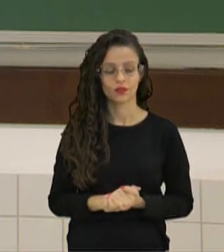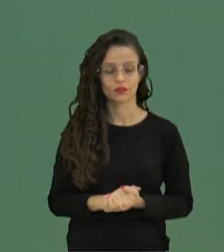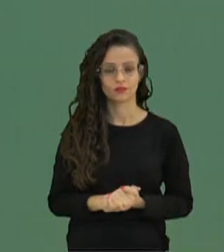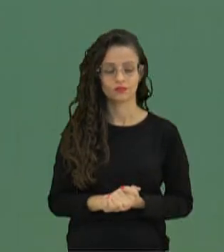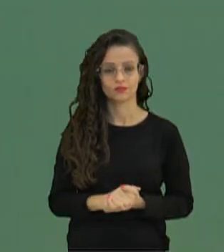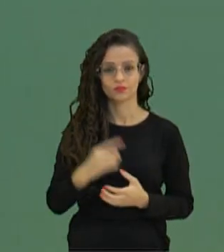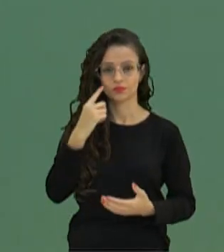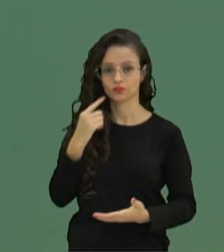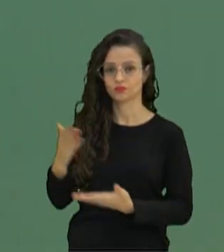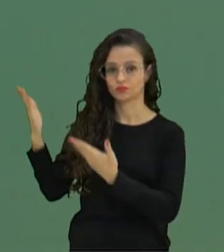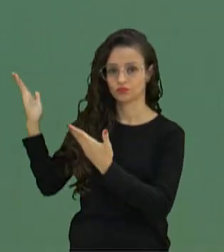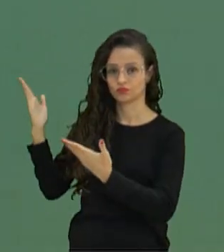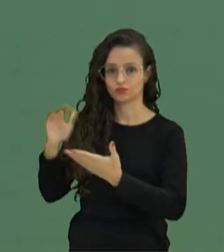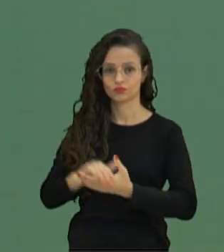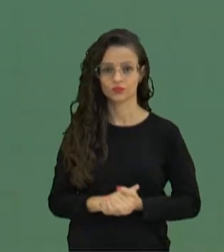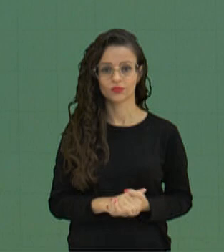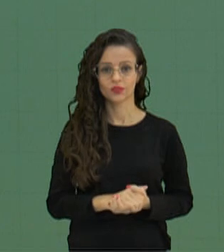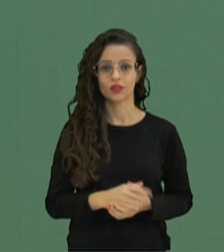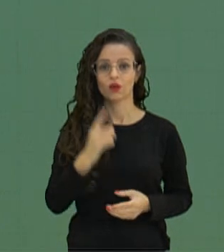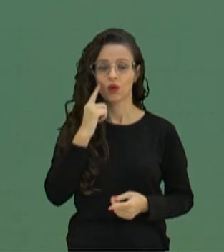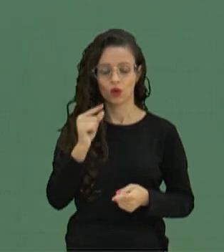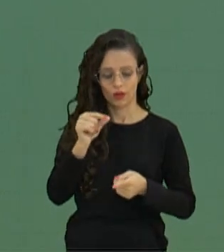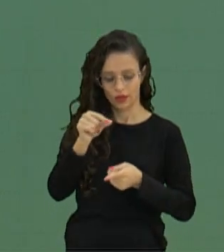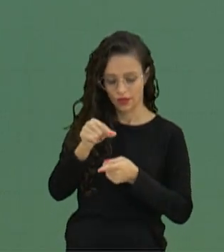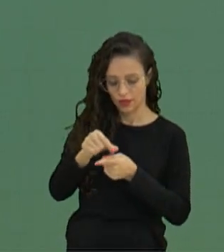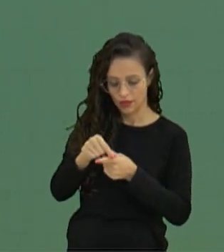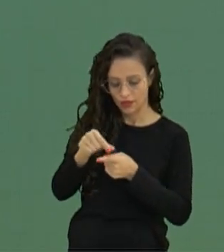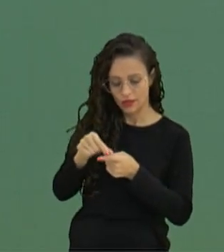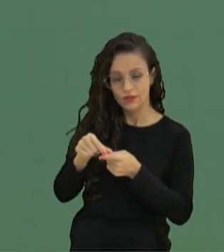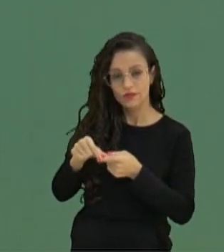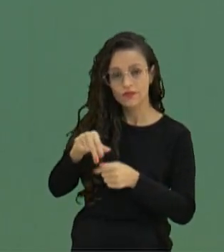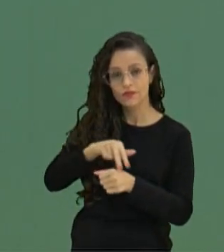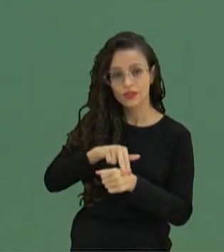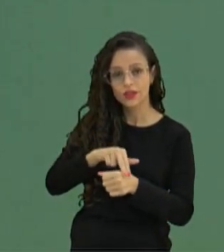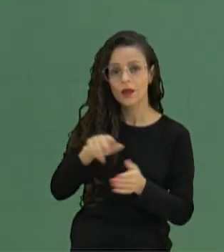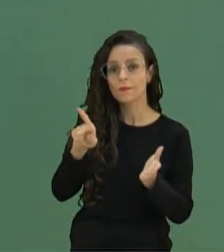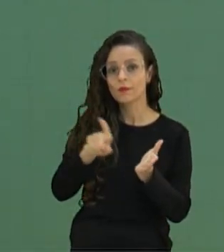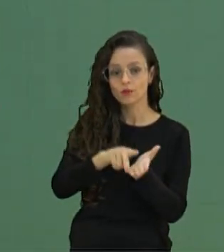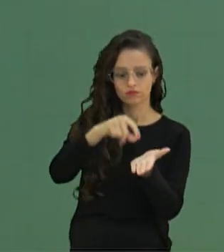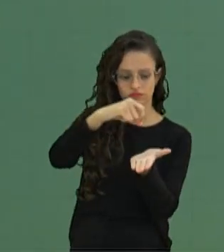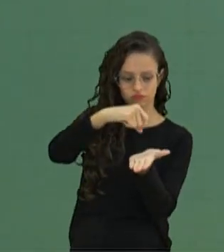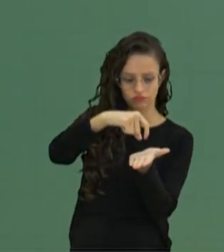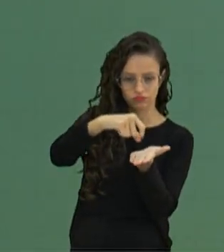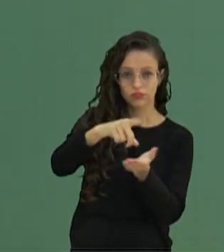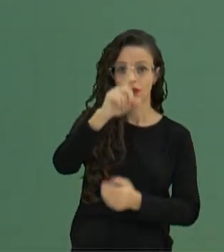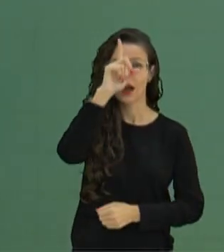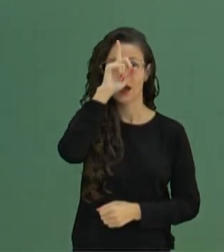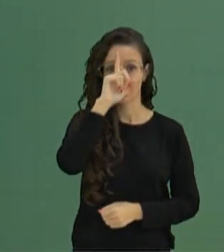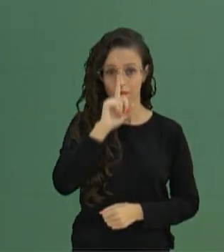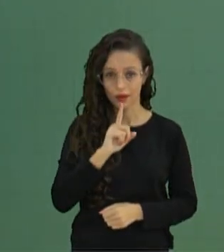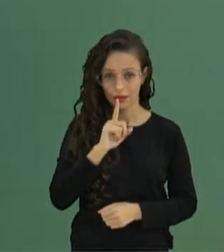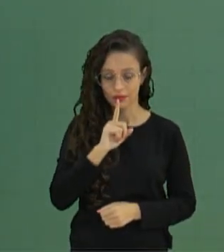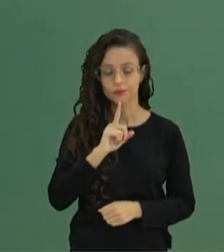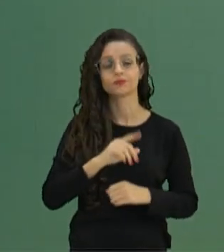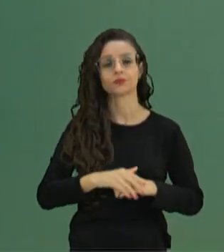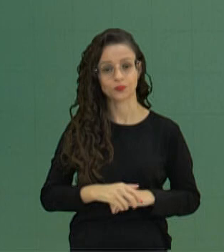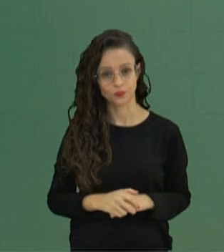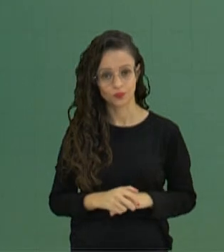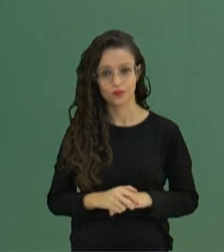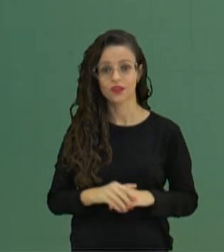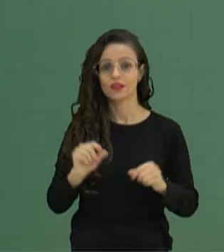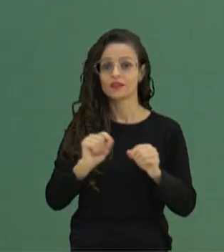pegou ervilhas que produziam sementes amarelas e fez